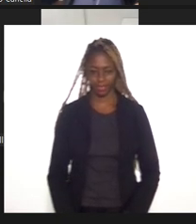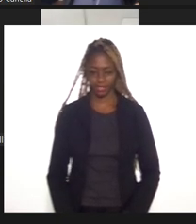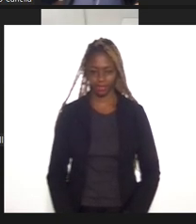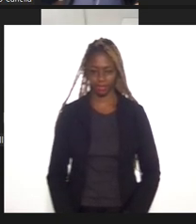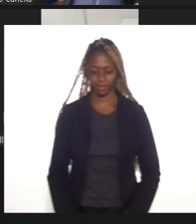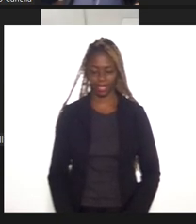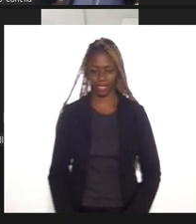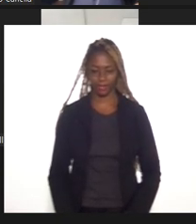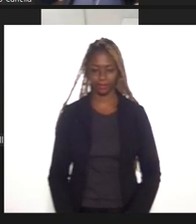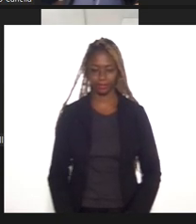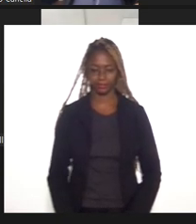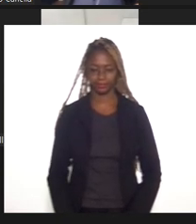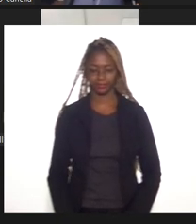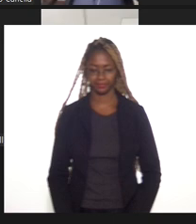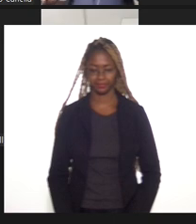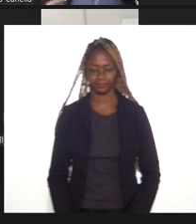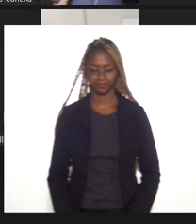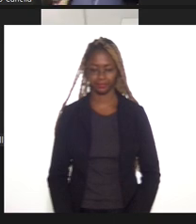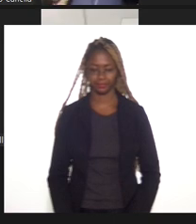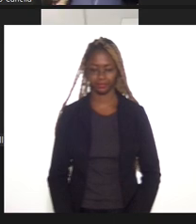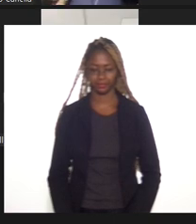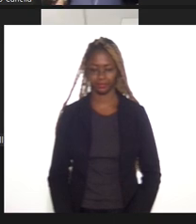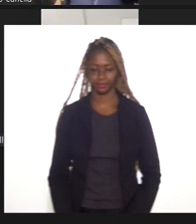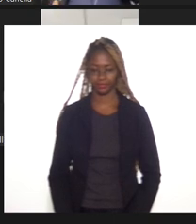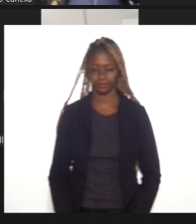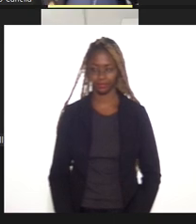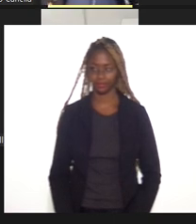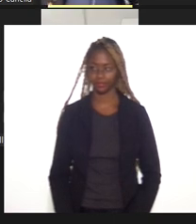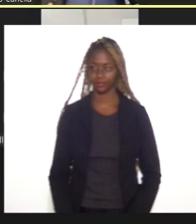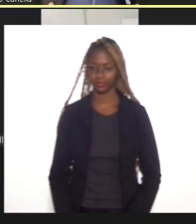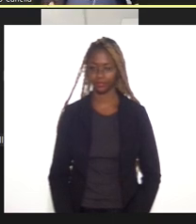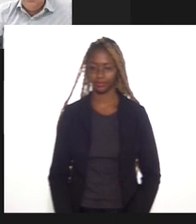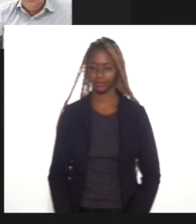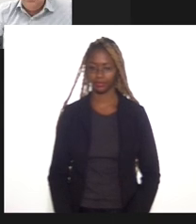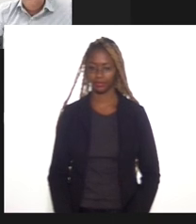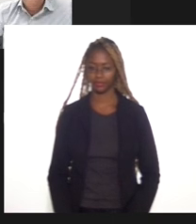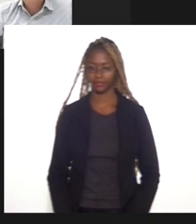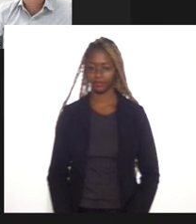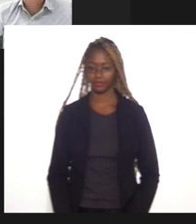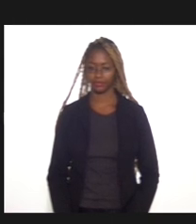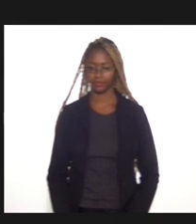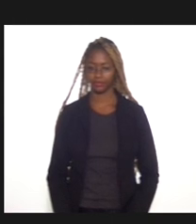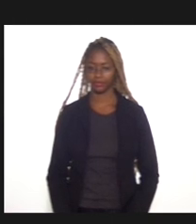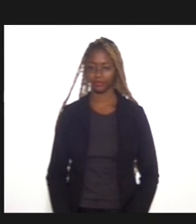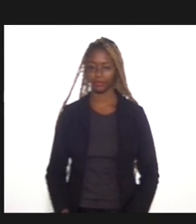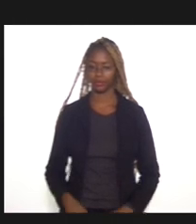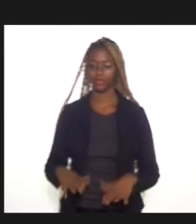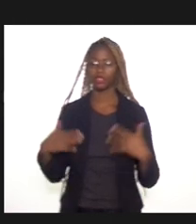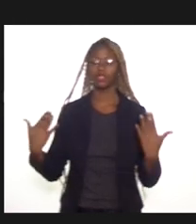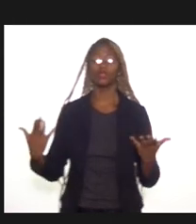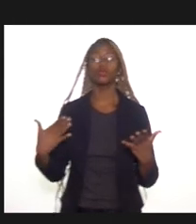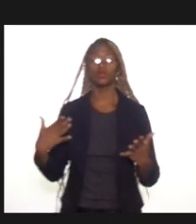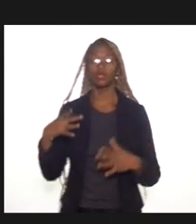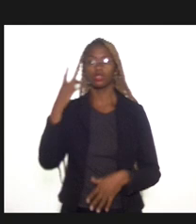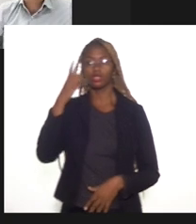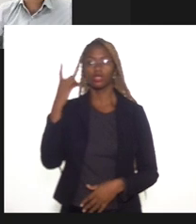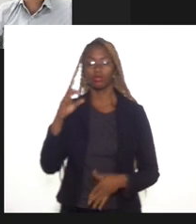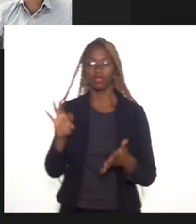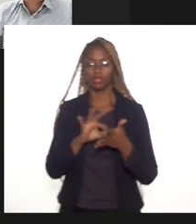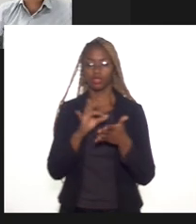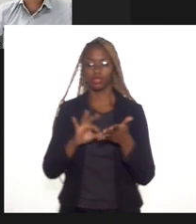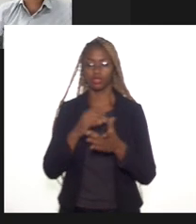Deputada Enfermeira Rejane. É pela hora, Tiazú. Tem quantos deputados inscritos para discutir?